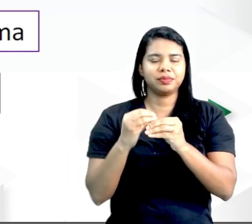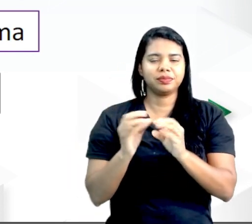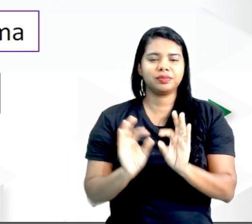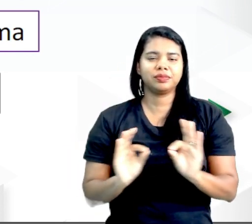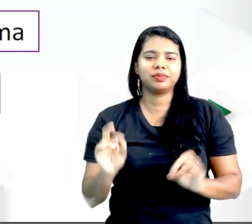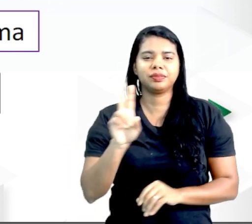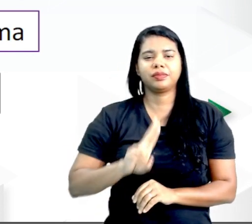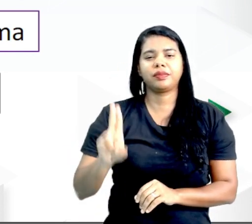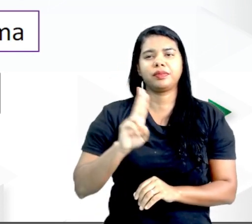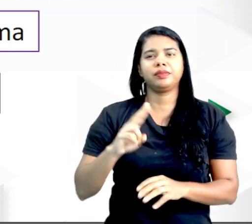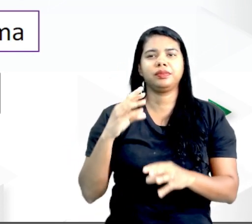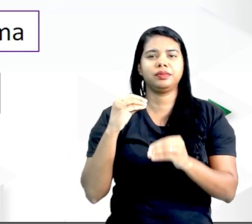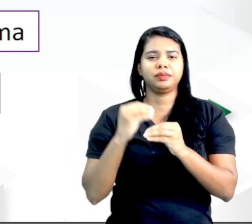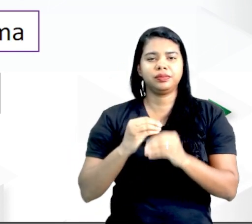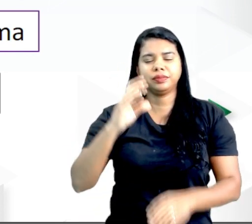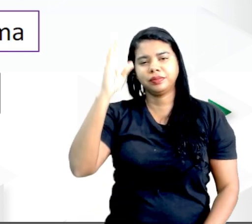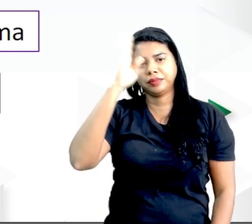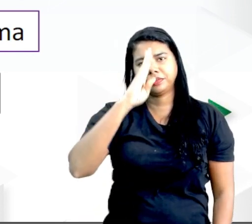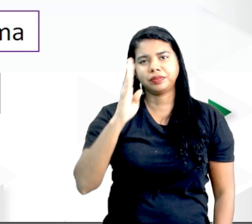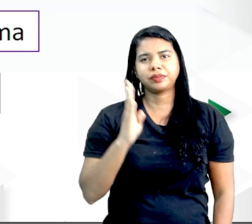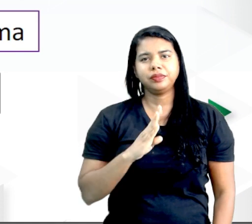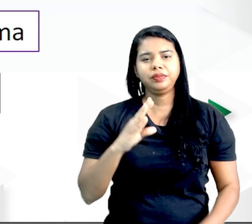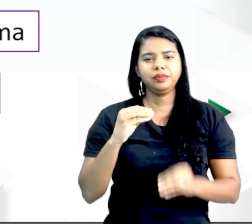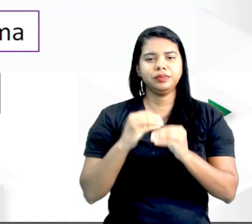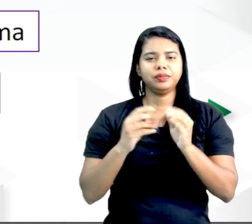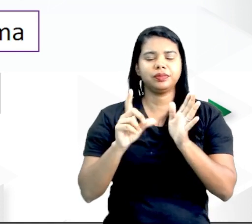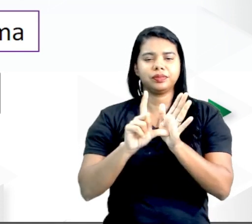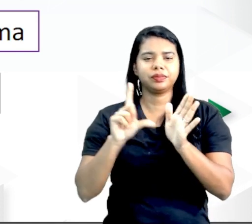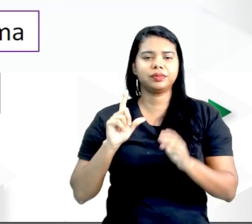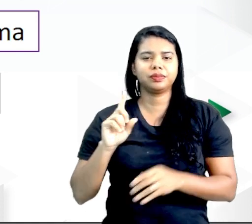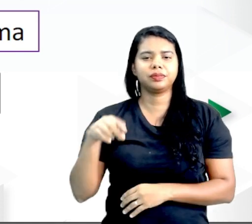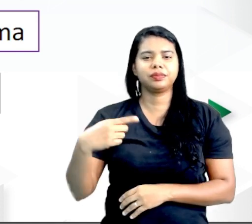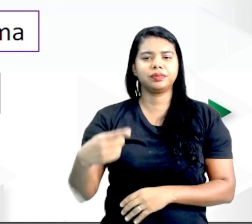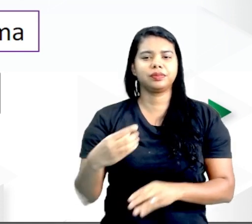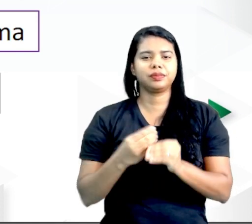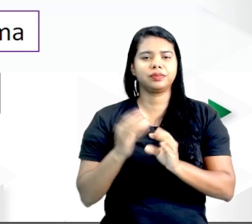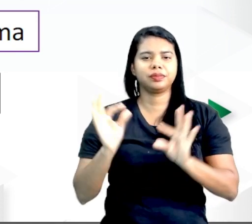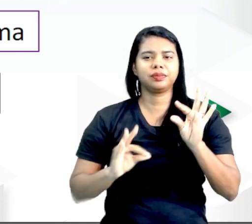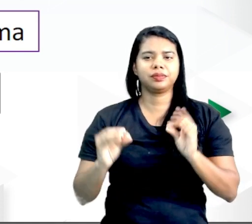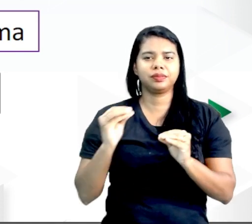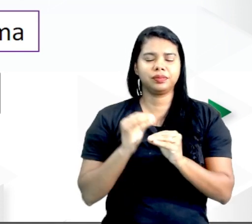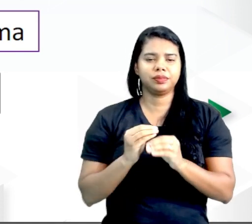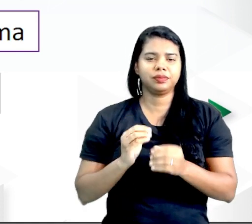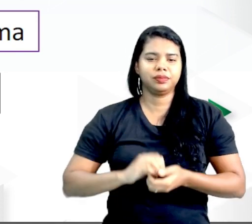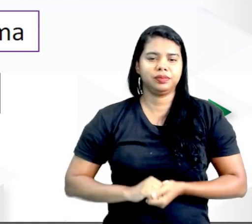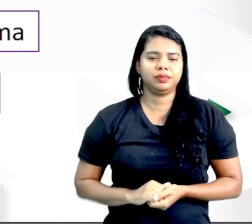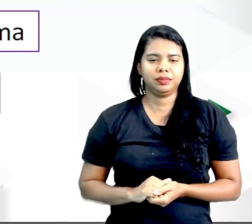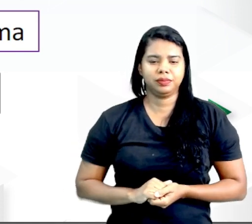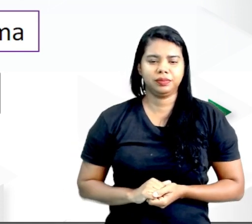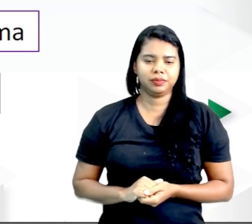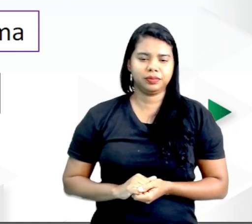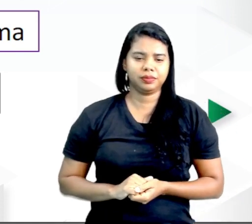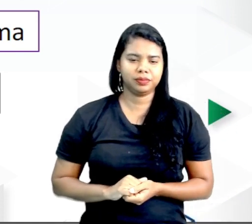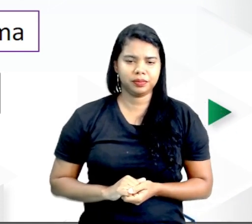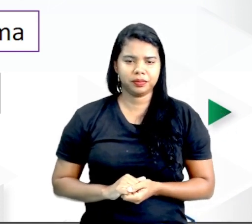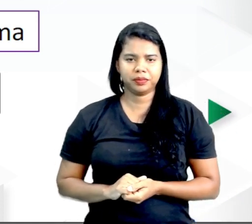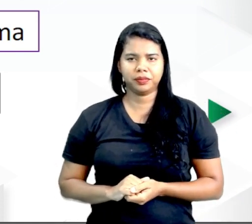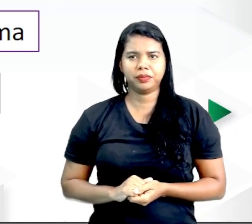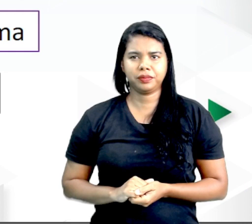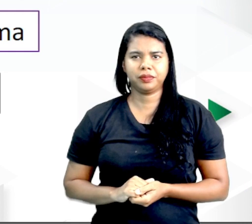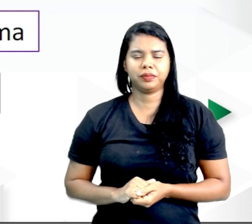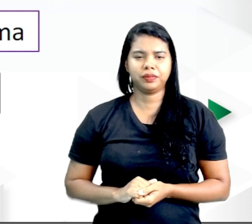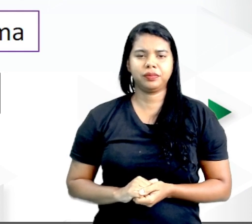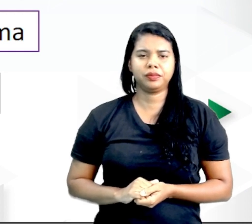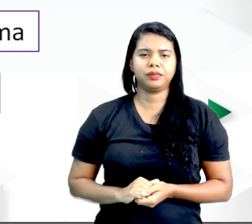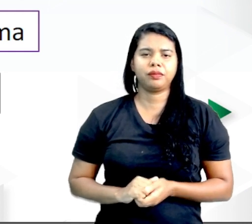utilizadas no Brasil antes e depois do estabelecimento do sistema métrico decimal, tá? Unidade de medidas antes